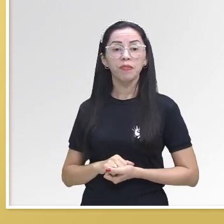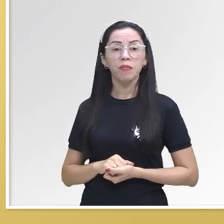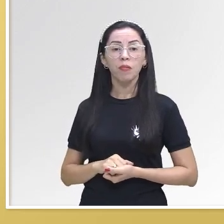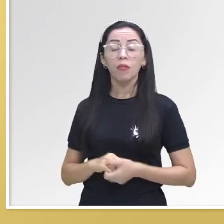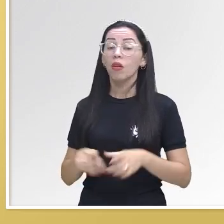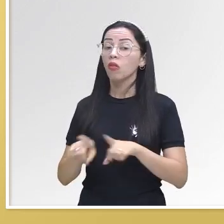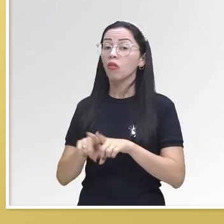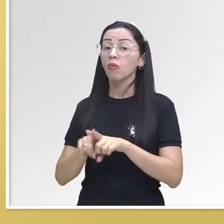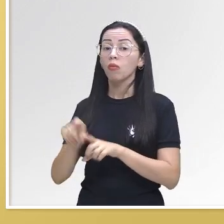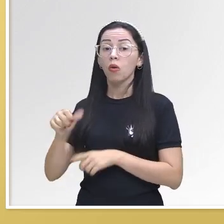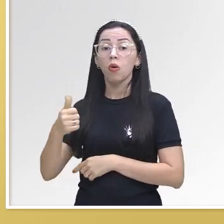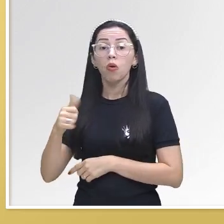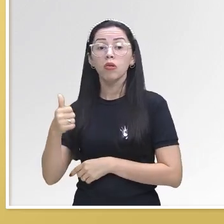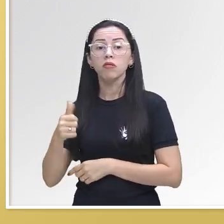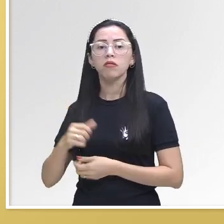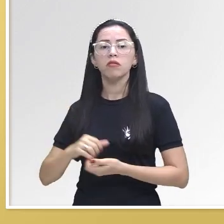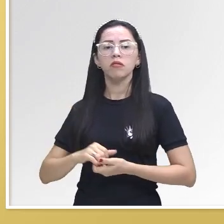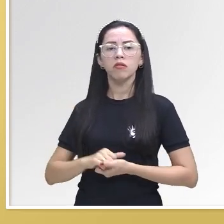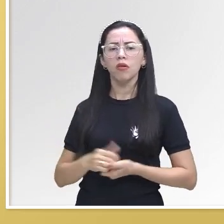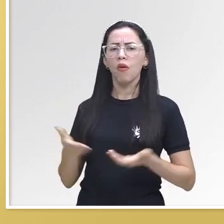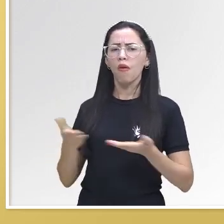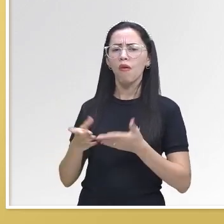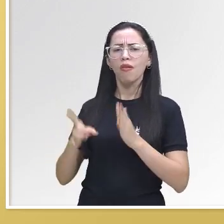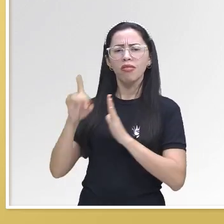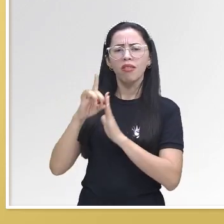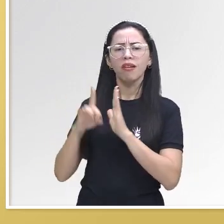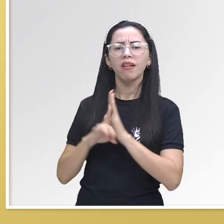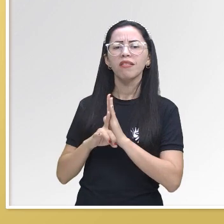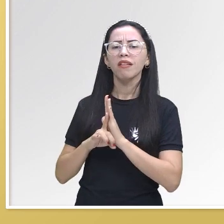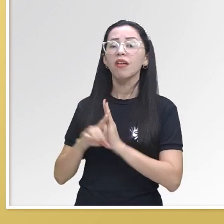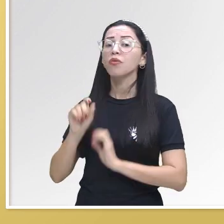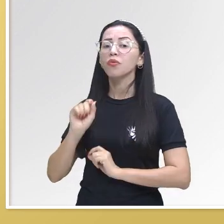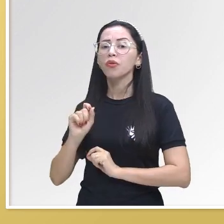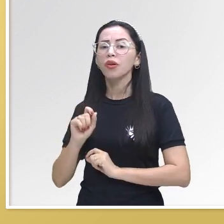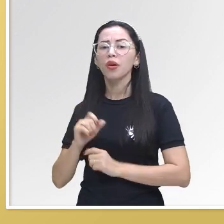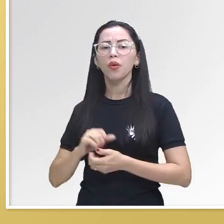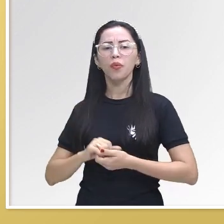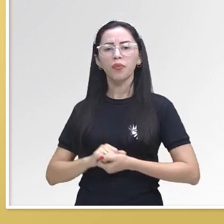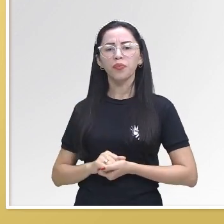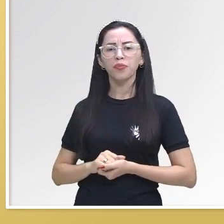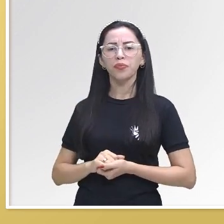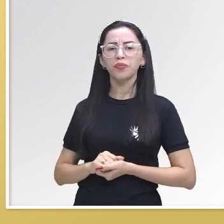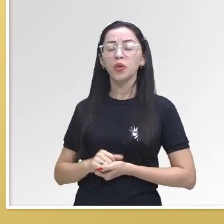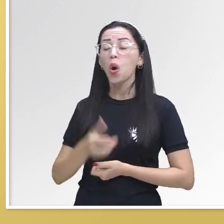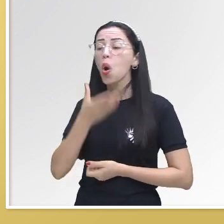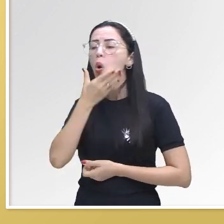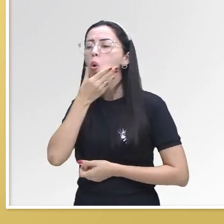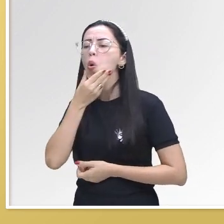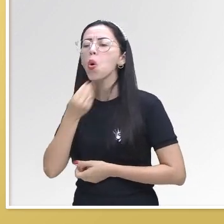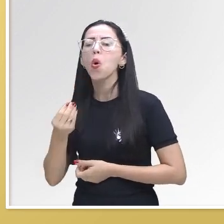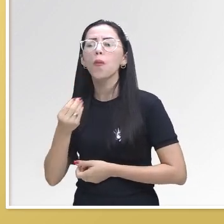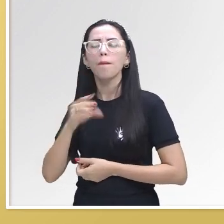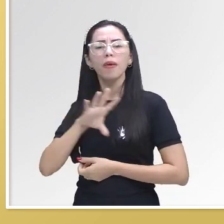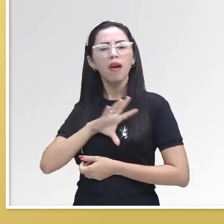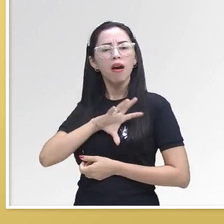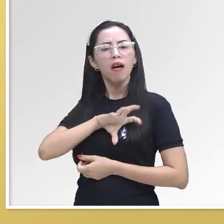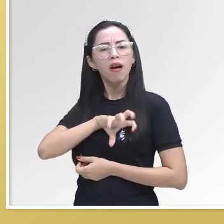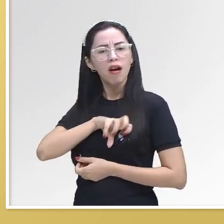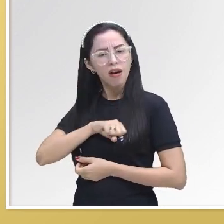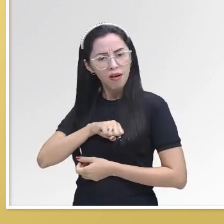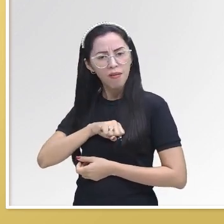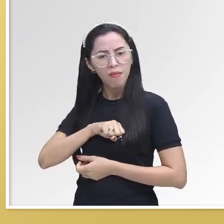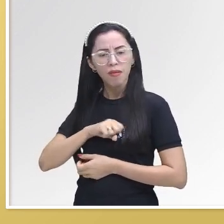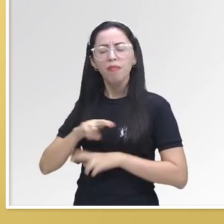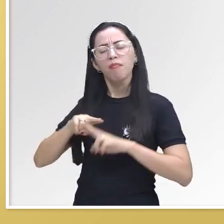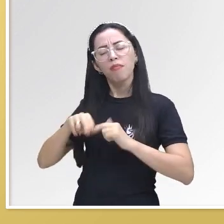Artigo 11. Fica decretado por definição que o homem é um animal que ama e que, por isso, é